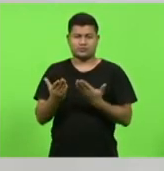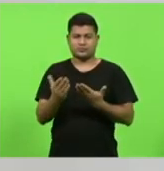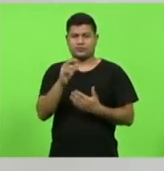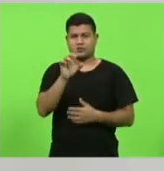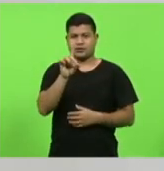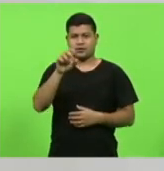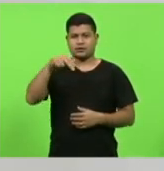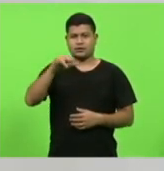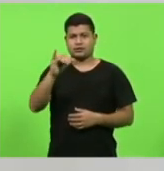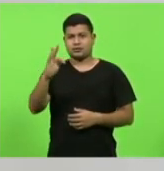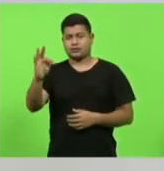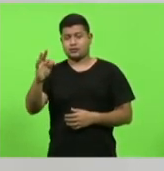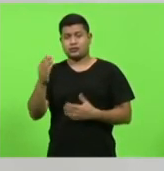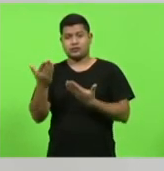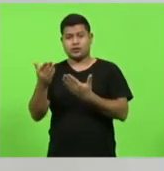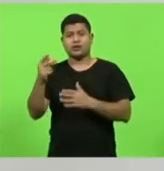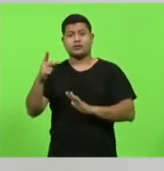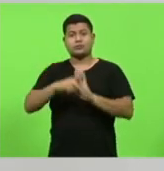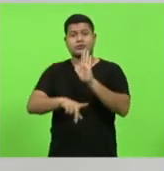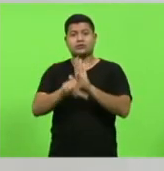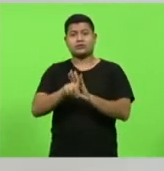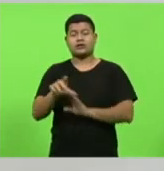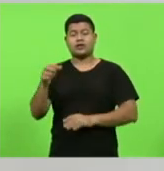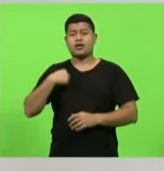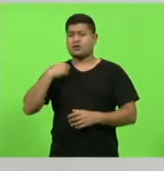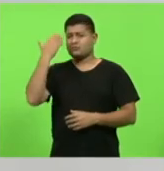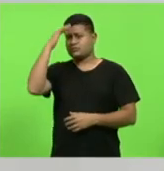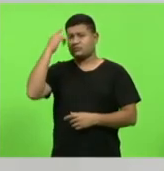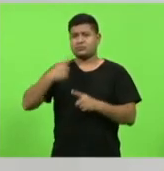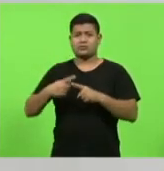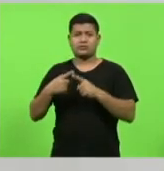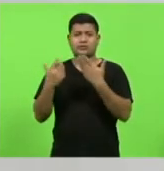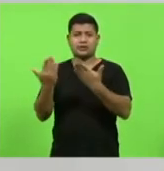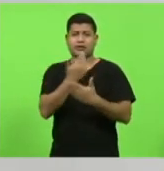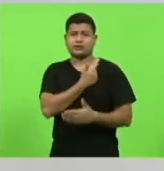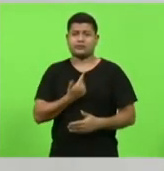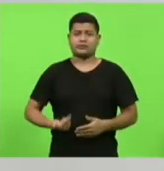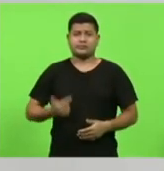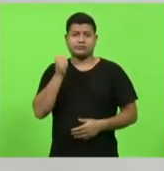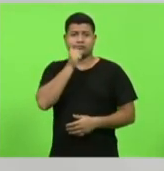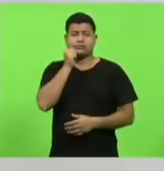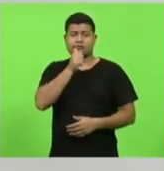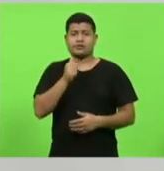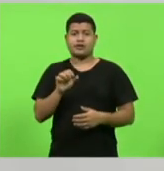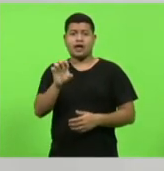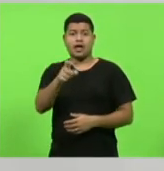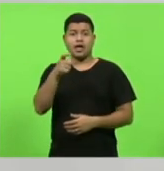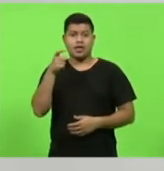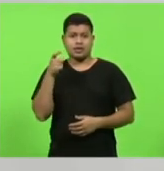eu não entendo até agora por que que a vice-governadora, ex-governadora